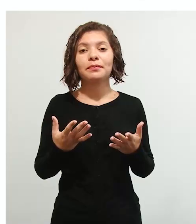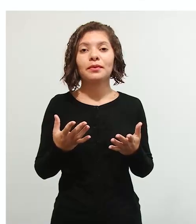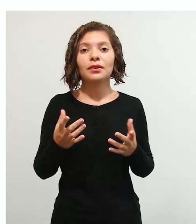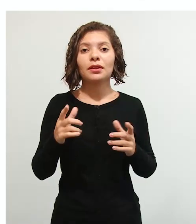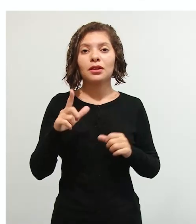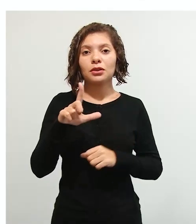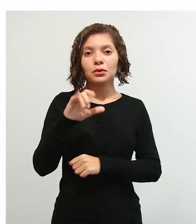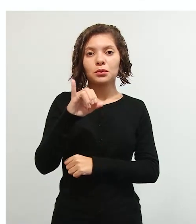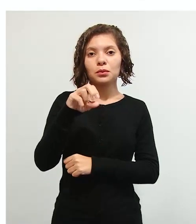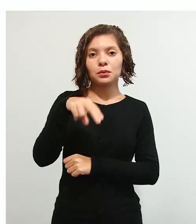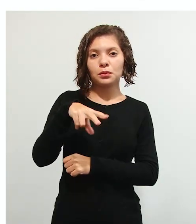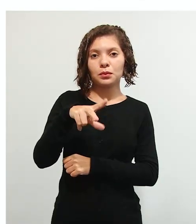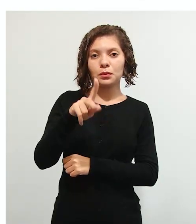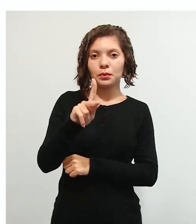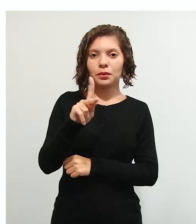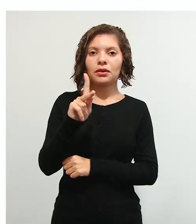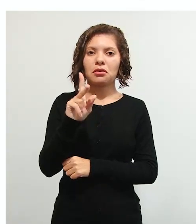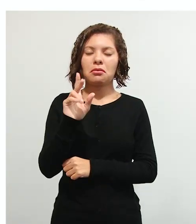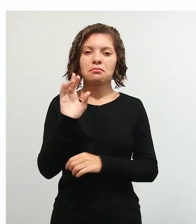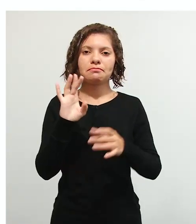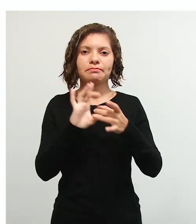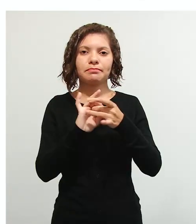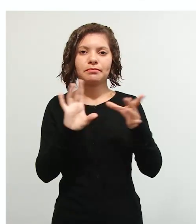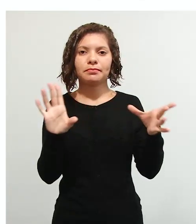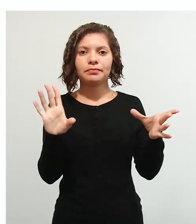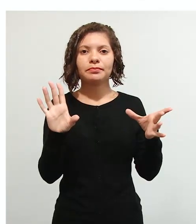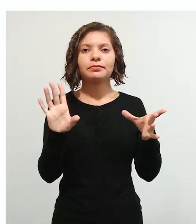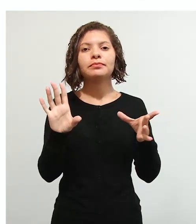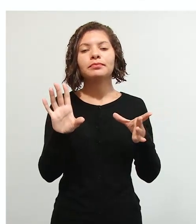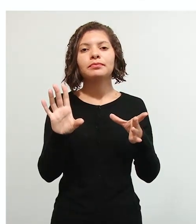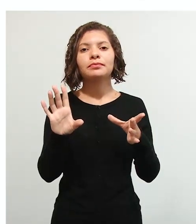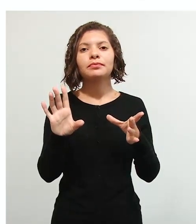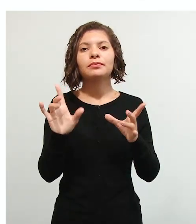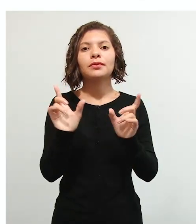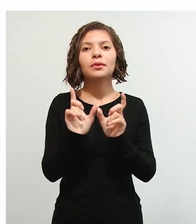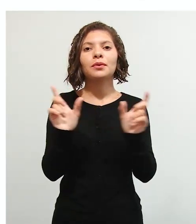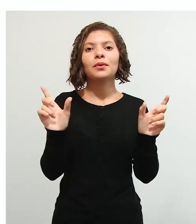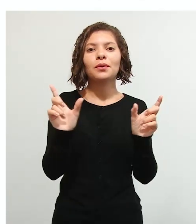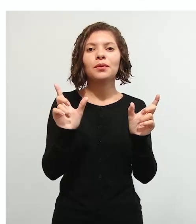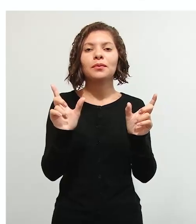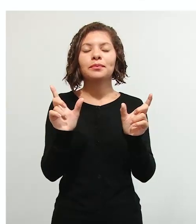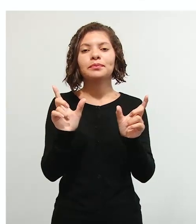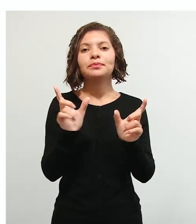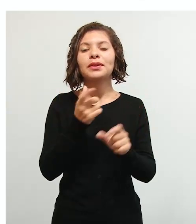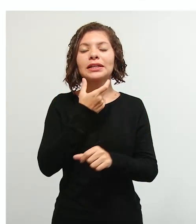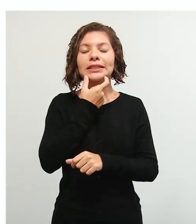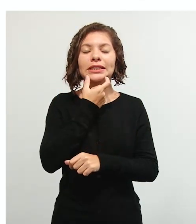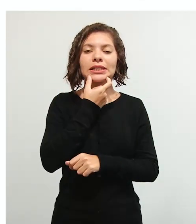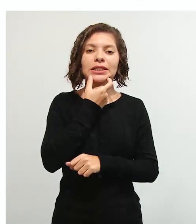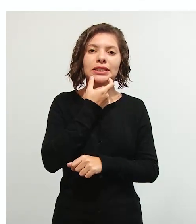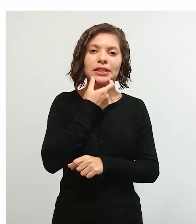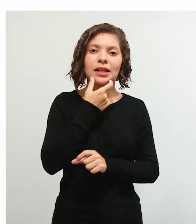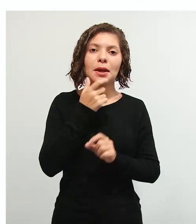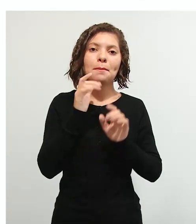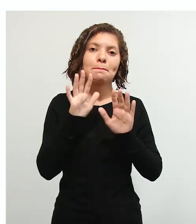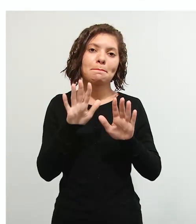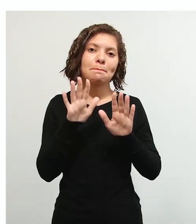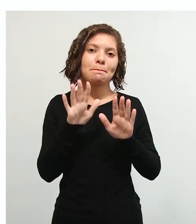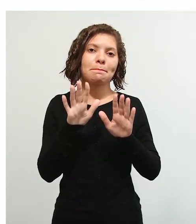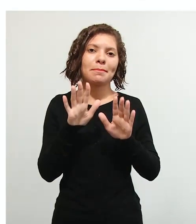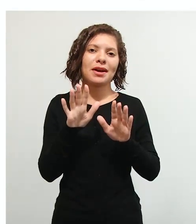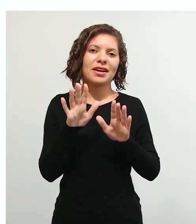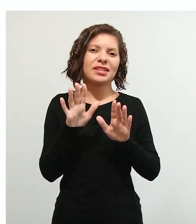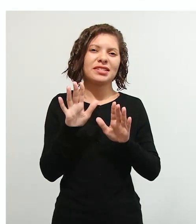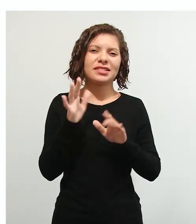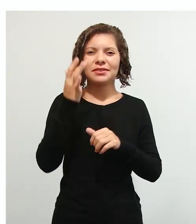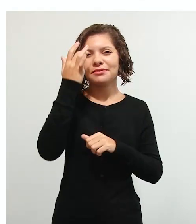Então, nesse link aqui, você vai encontrar, é um link que está em inglês, tá certo? Mas é um